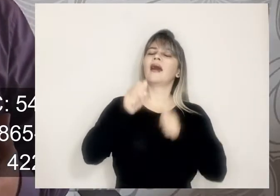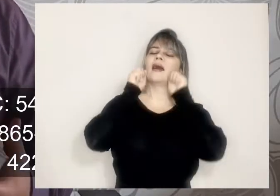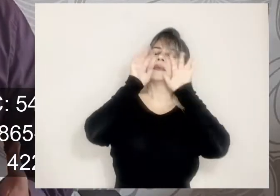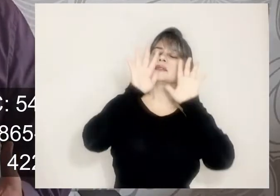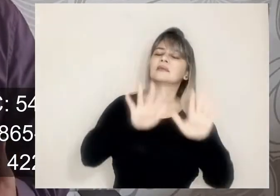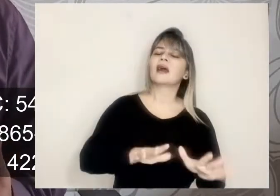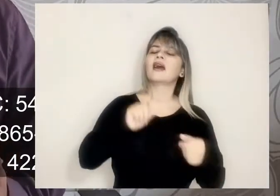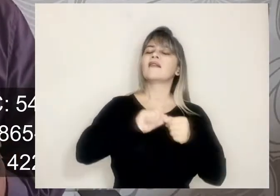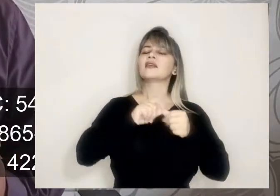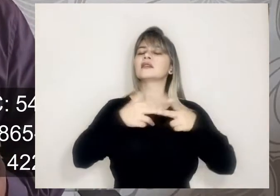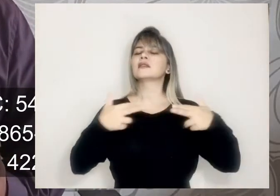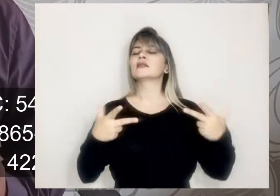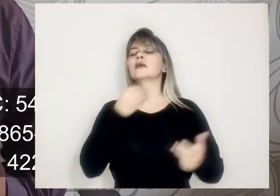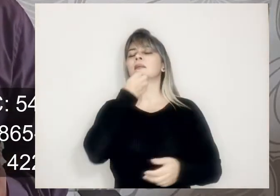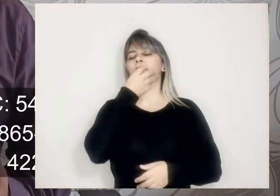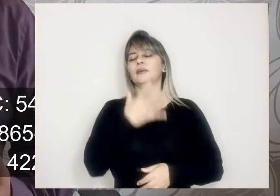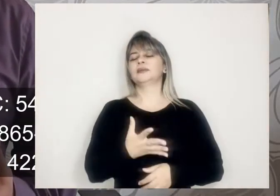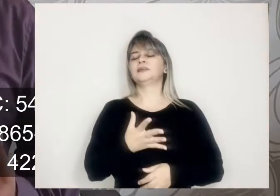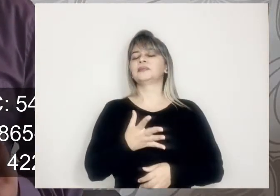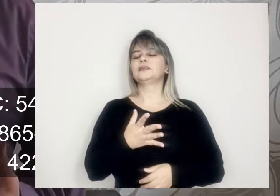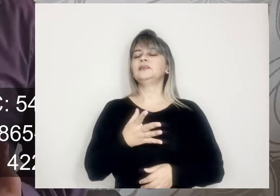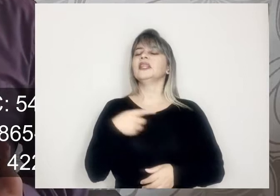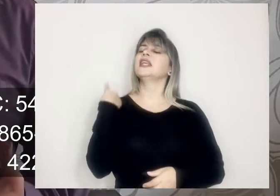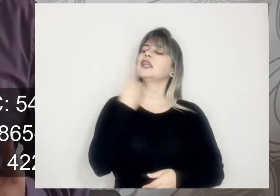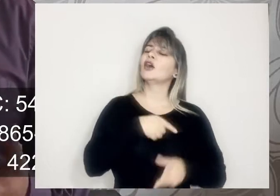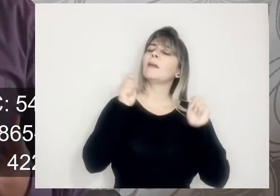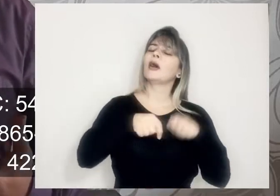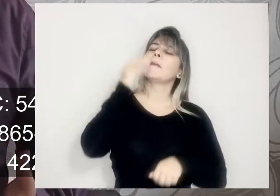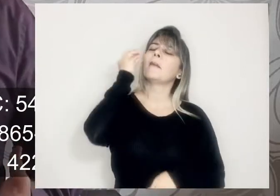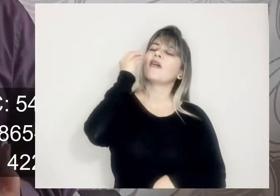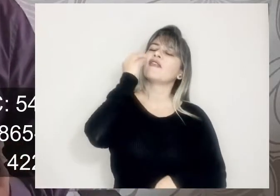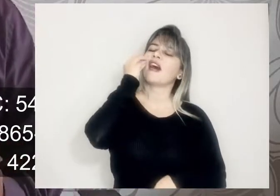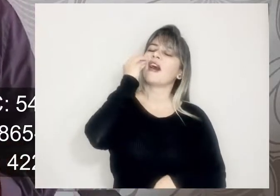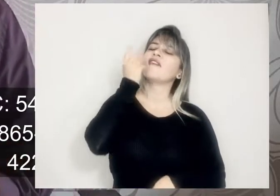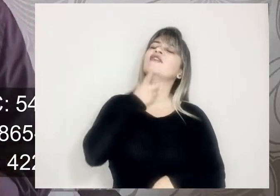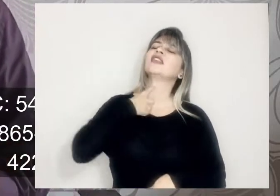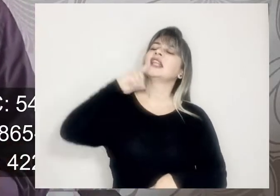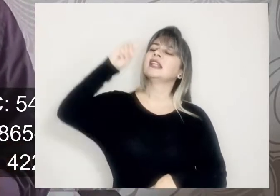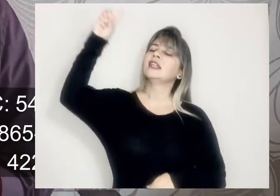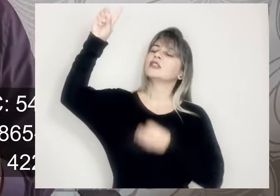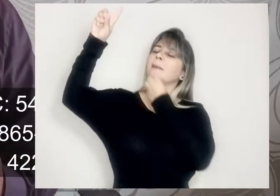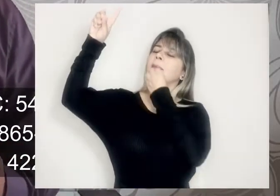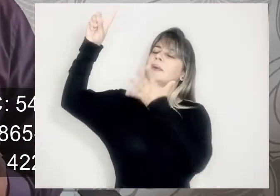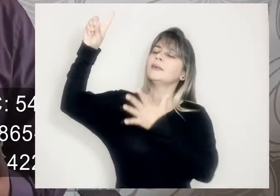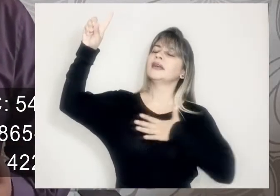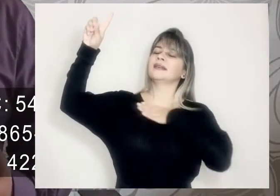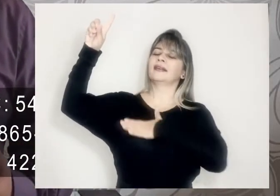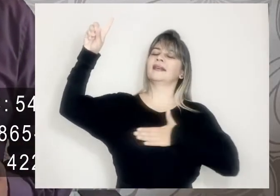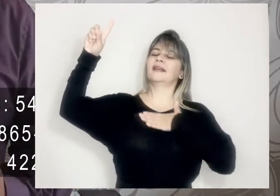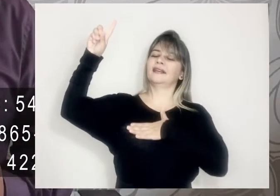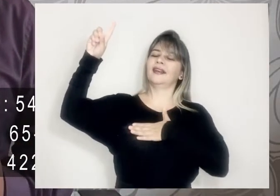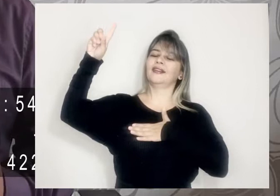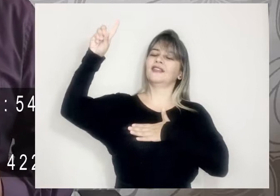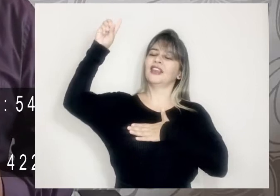nós venhamos, Senhor, a experimentar a tua boa e agradável vontade, Senhor. Em nome de Jesus,